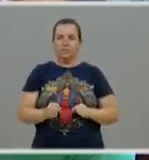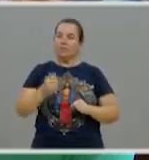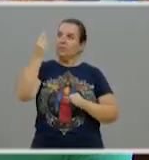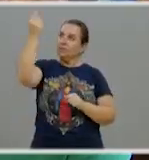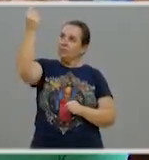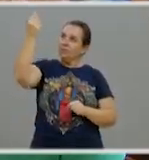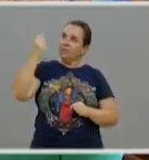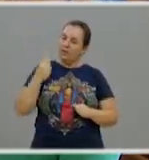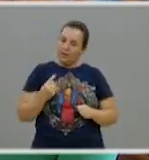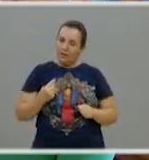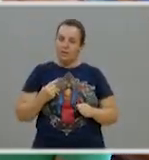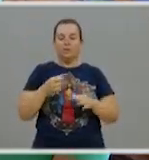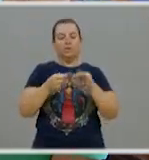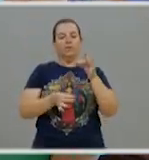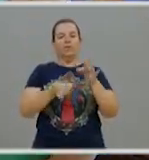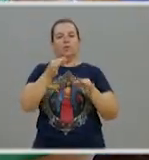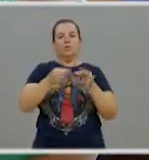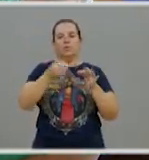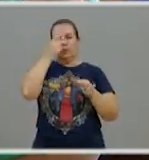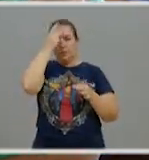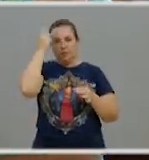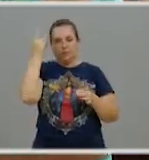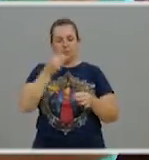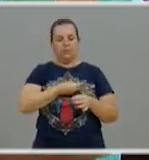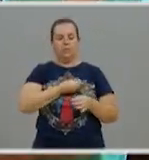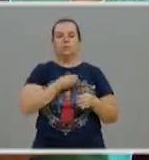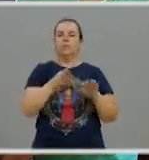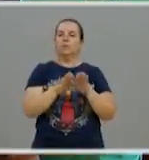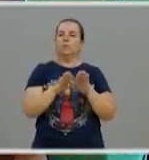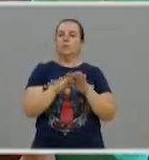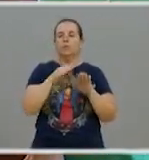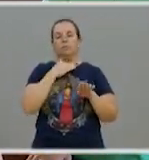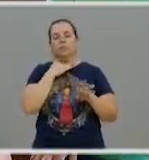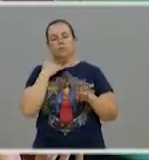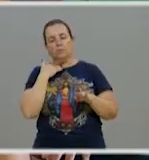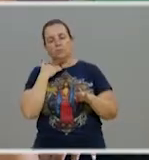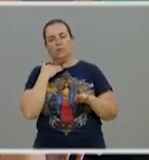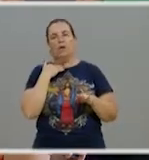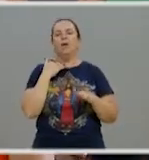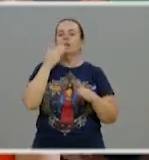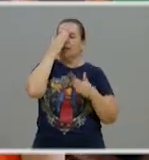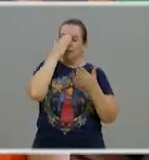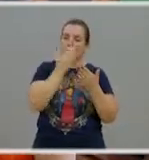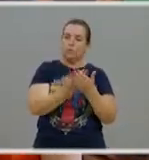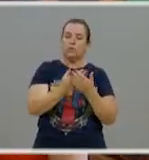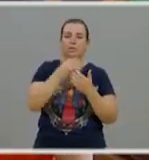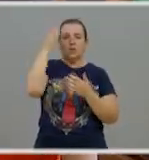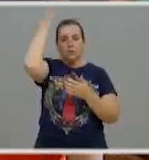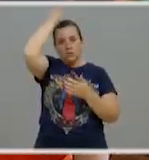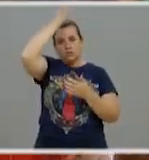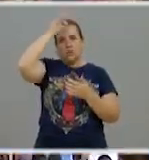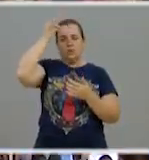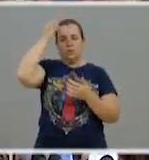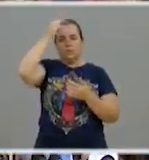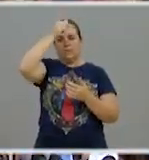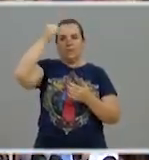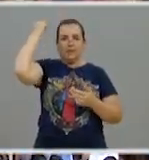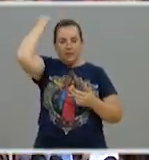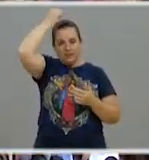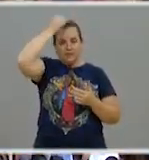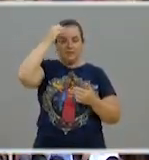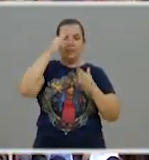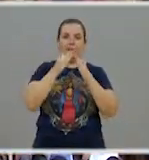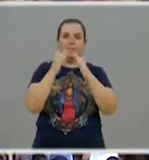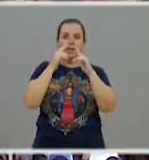Todo-Poderoso, donde há de vir a julgar os vivos e os mortos. Creio no Espírito Santo,